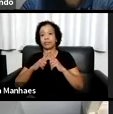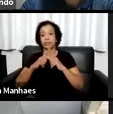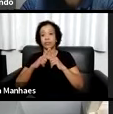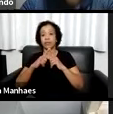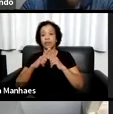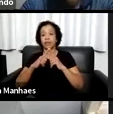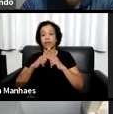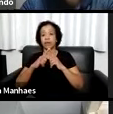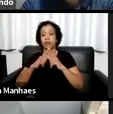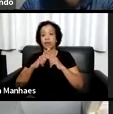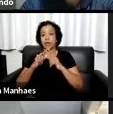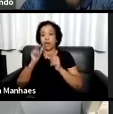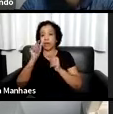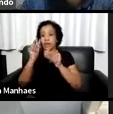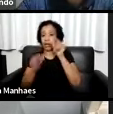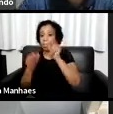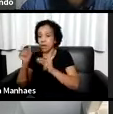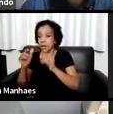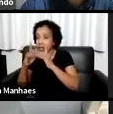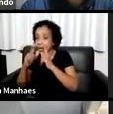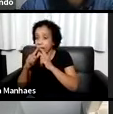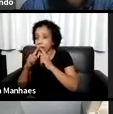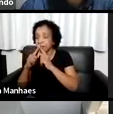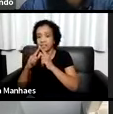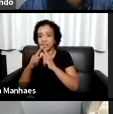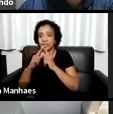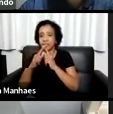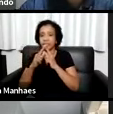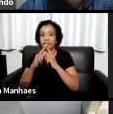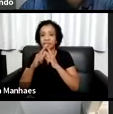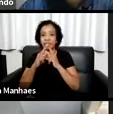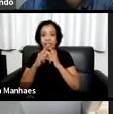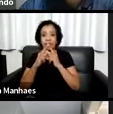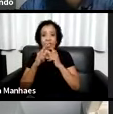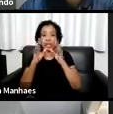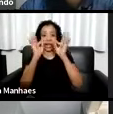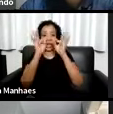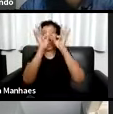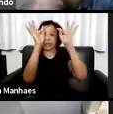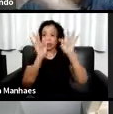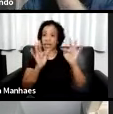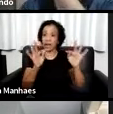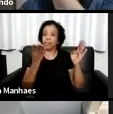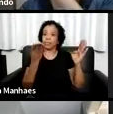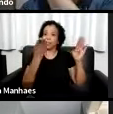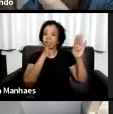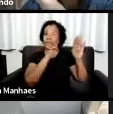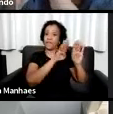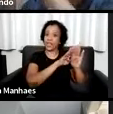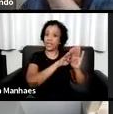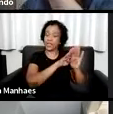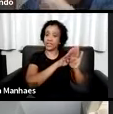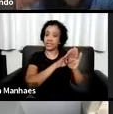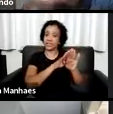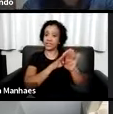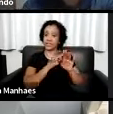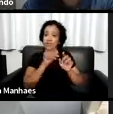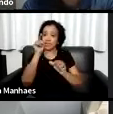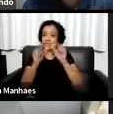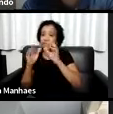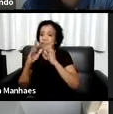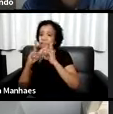igreja estão fechadas, mas a sua igreja continua viva. Amém. De novas